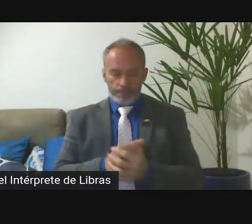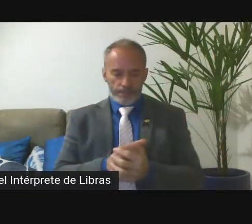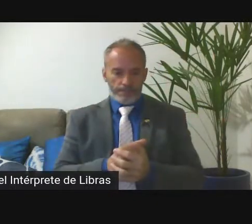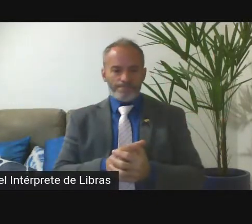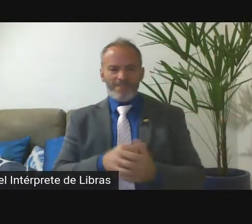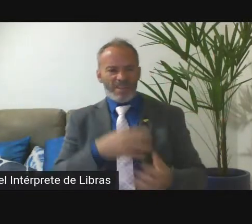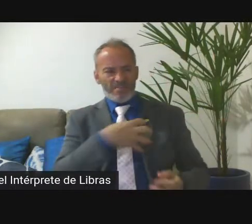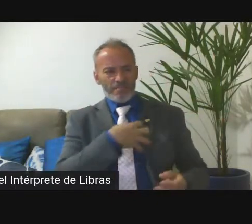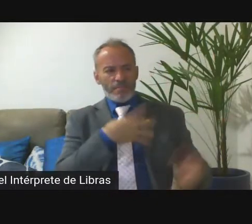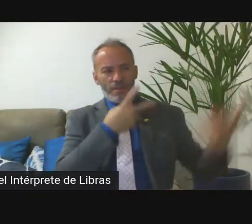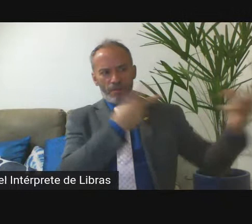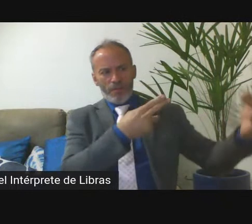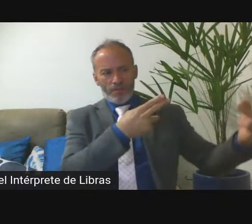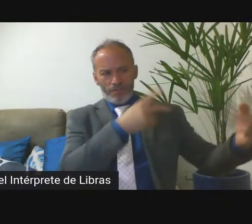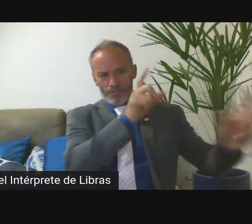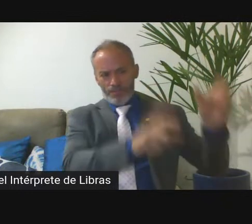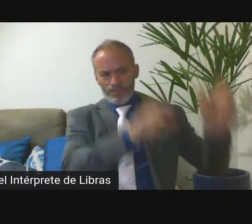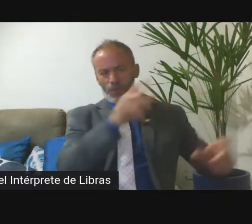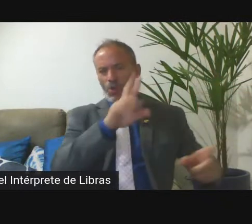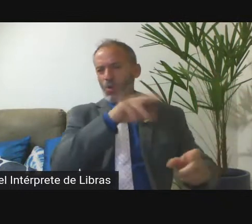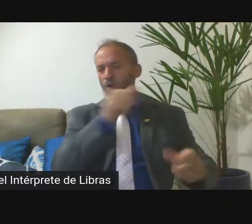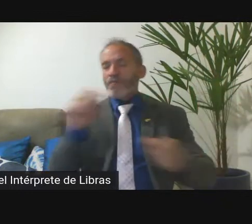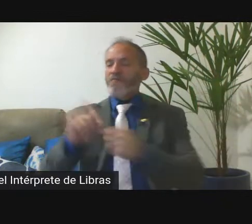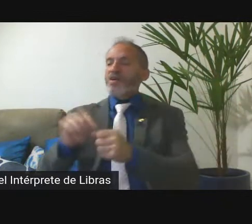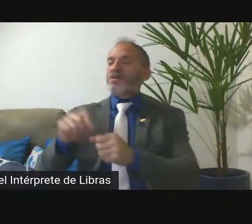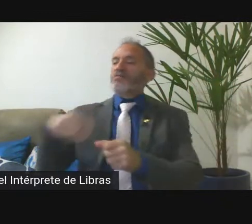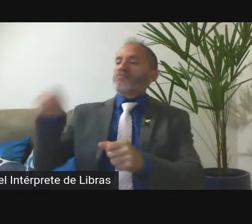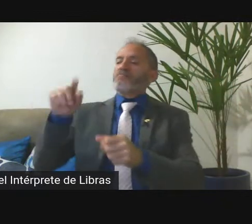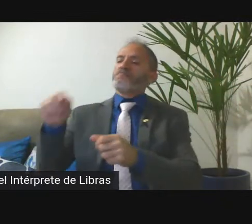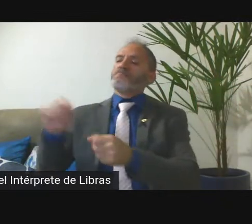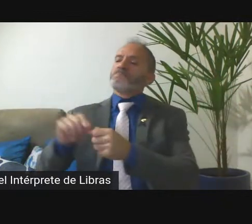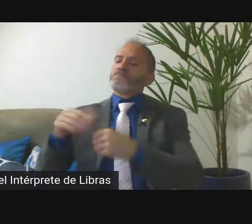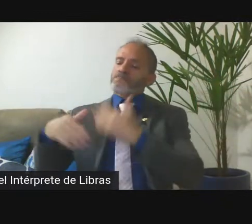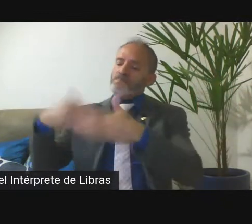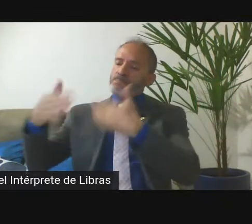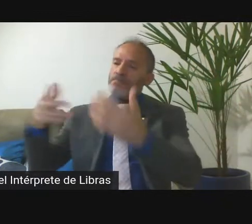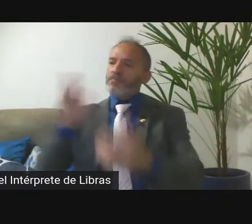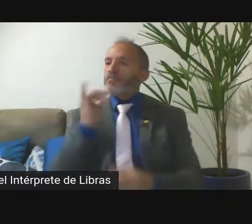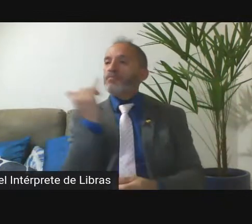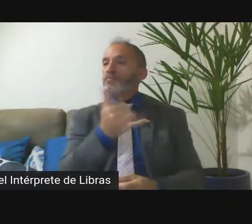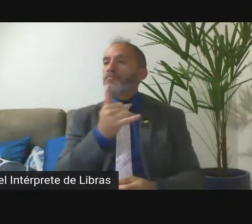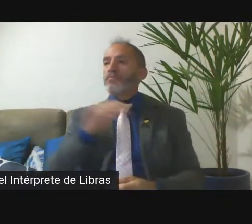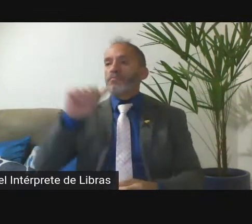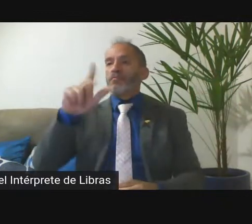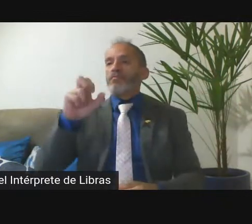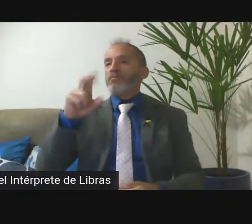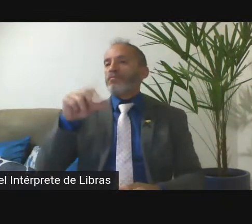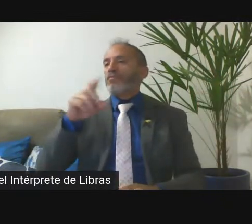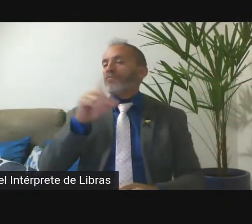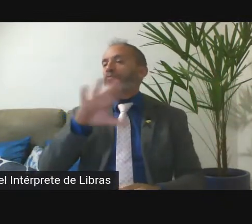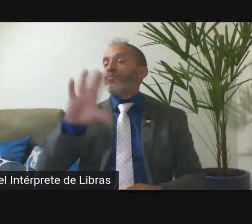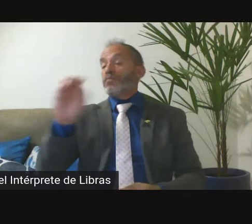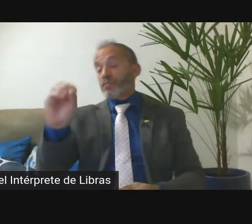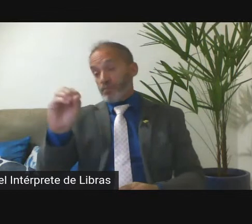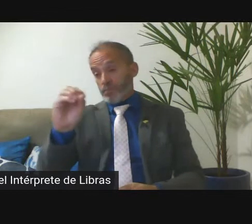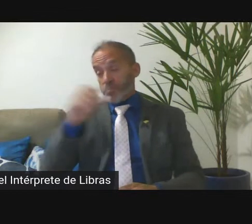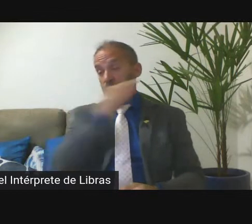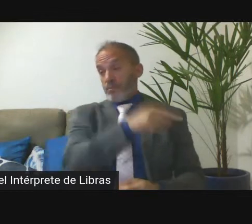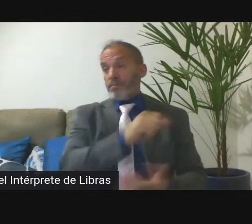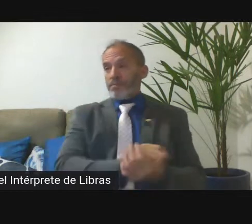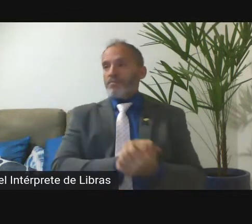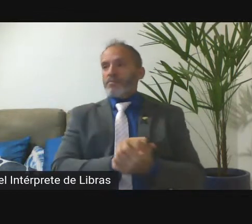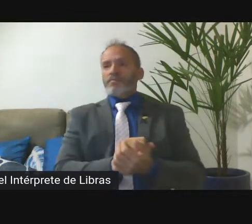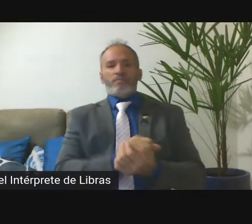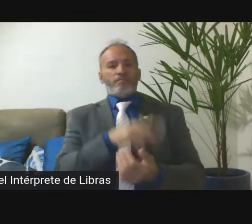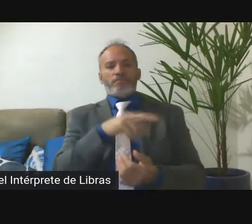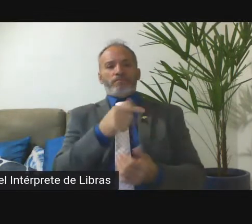comum, fazer o que nunca foi feito. Pois, como já dizia Alexandre Graham Bell, que também era engenheiro,